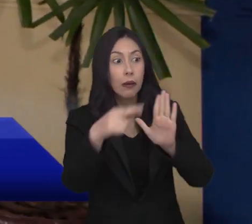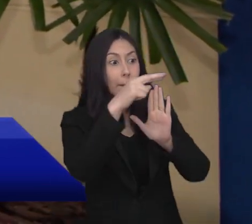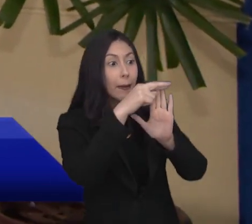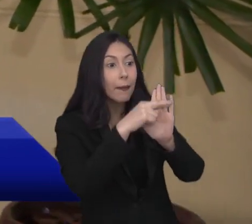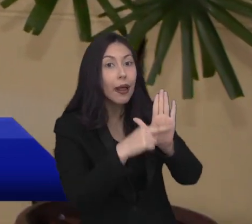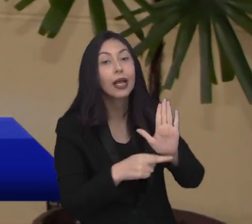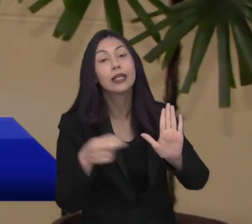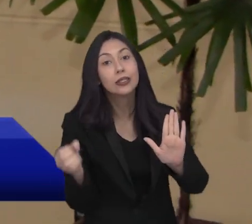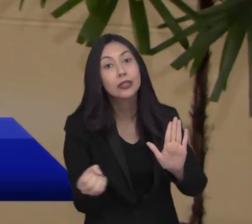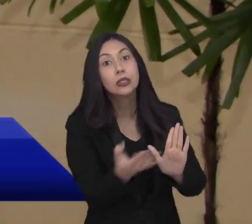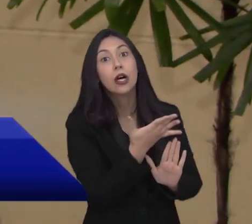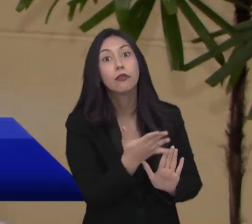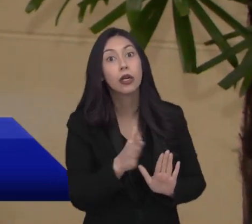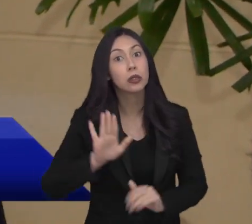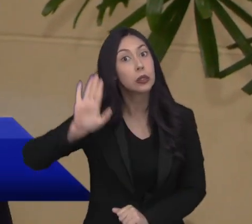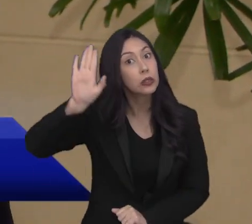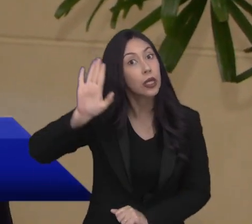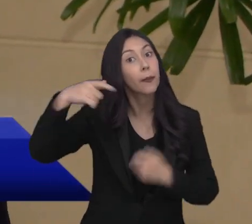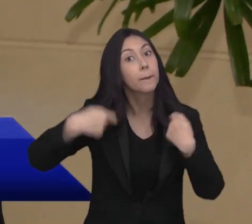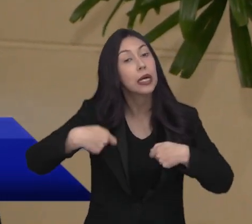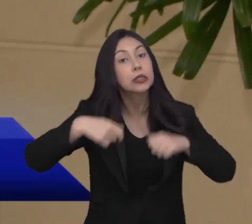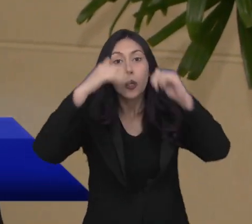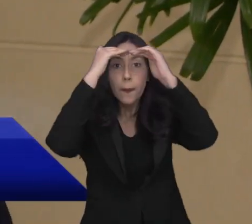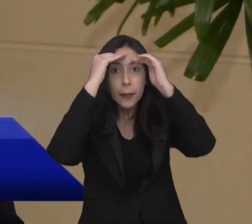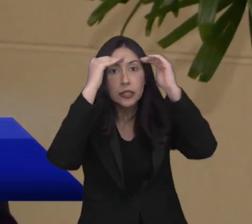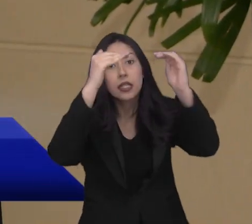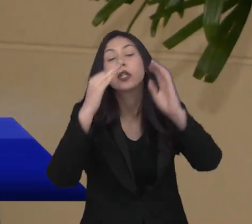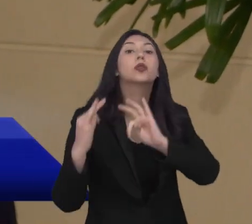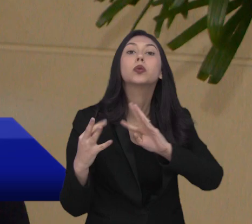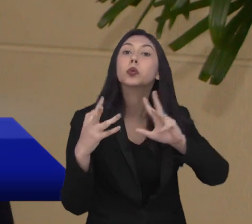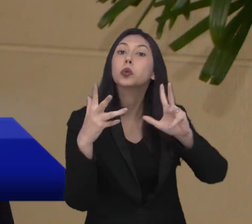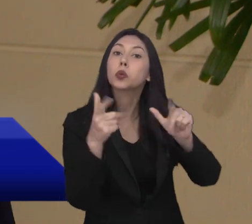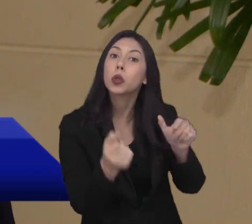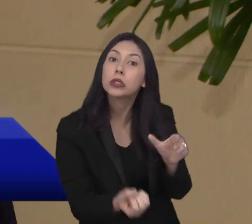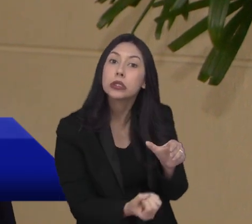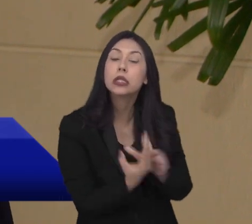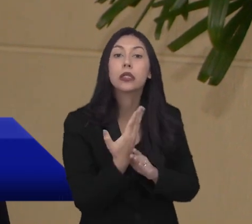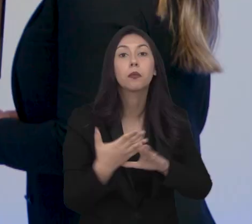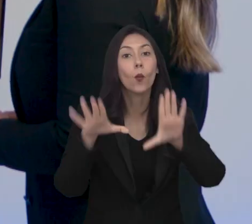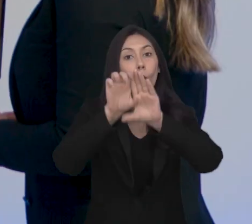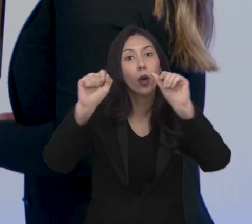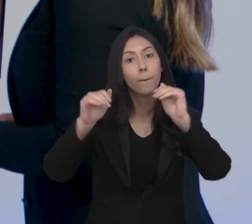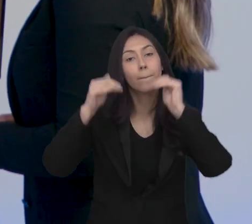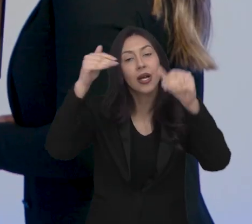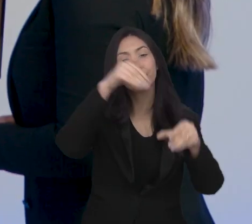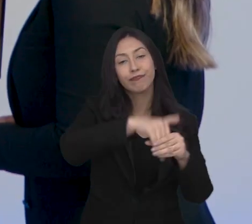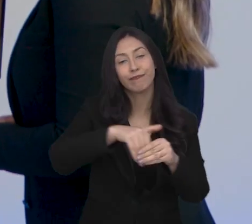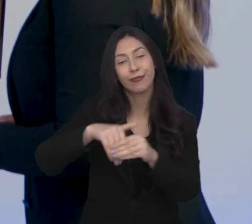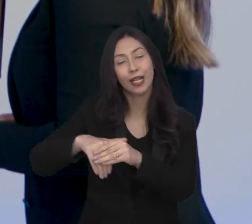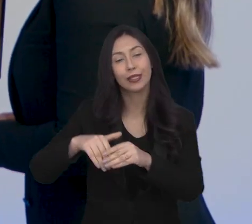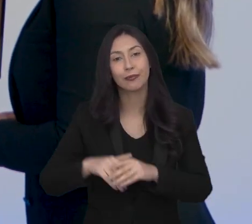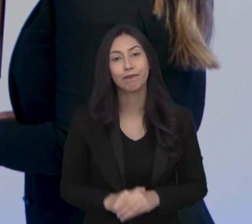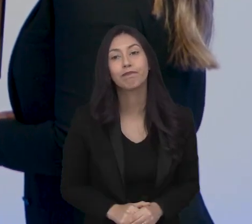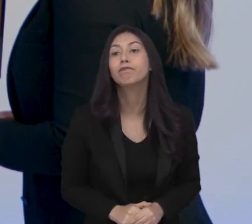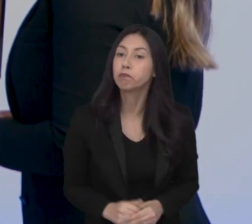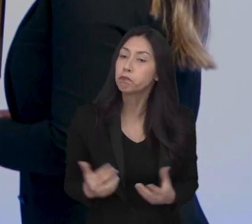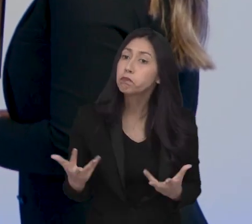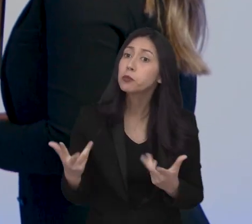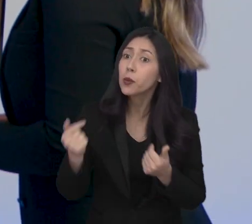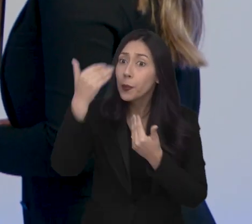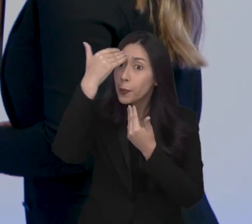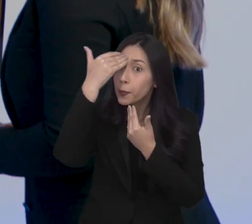só, muitas regras novas que os candidatos devem seguir, todas aí estipuladas pelo TSE. Volto com